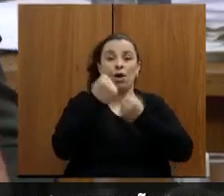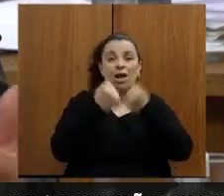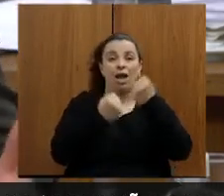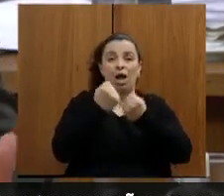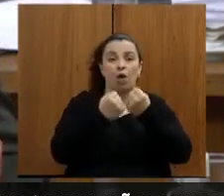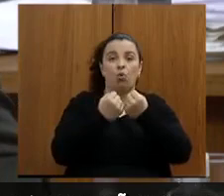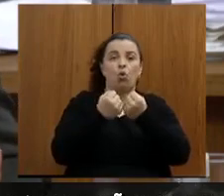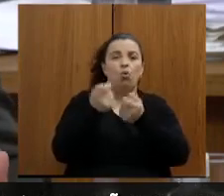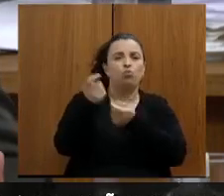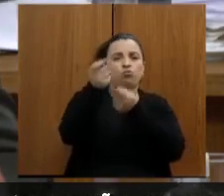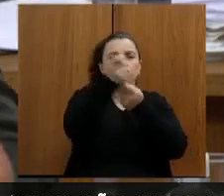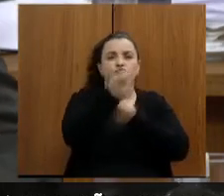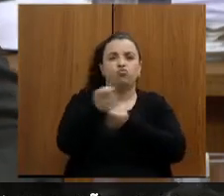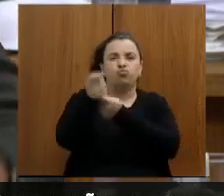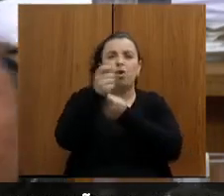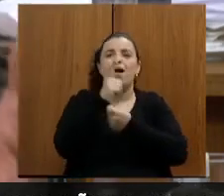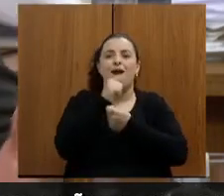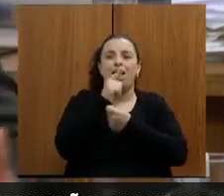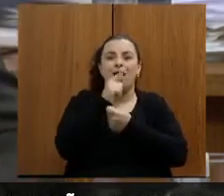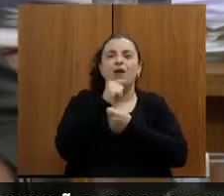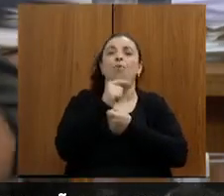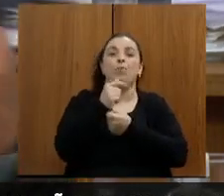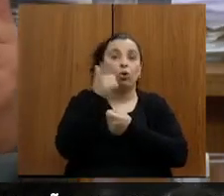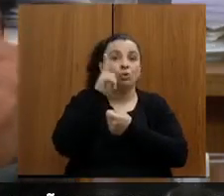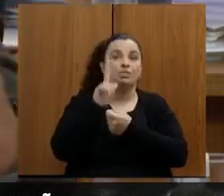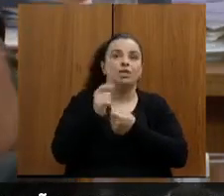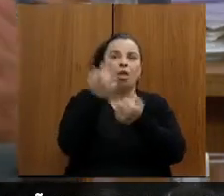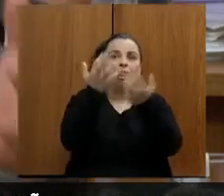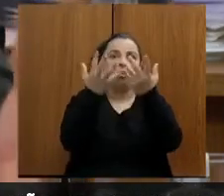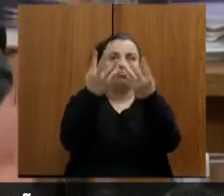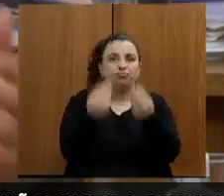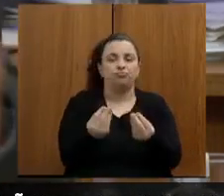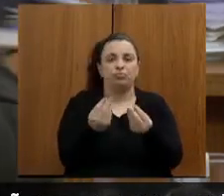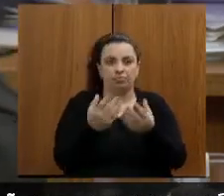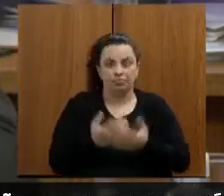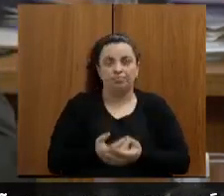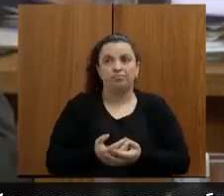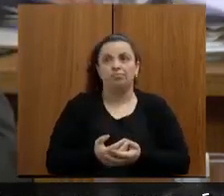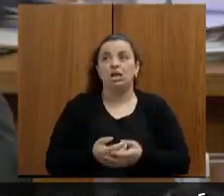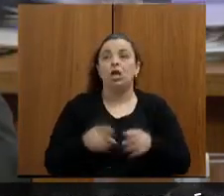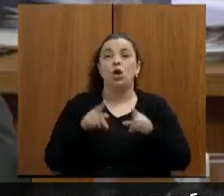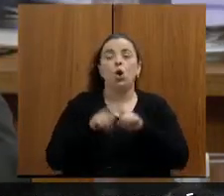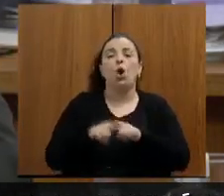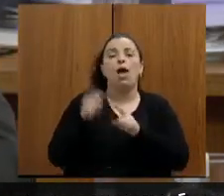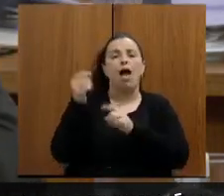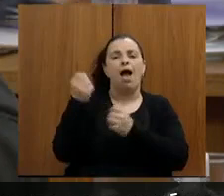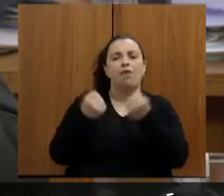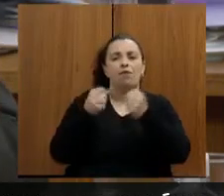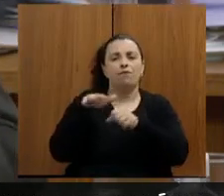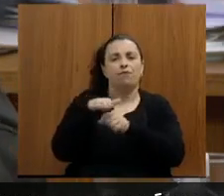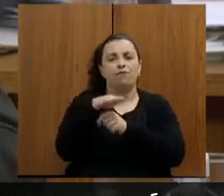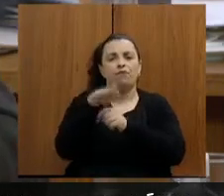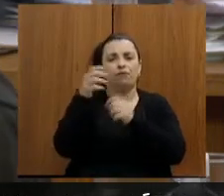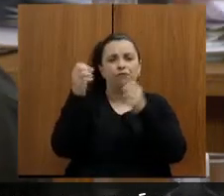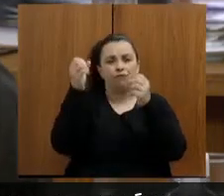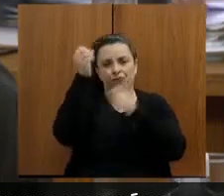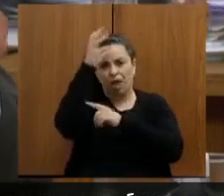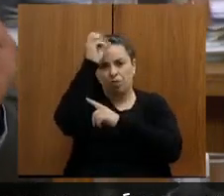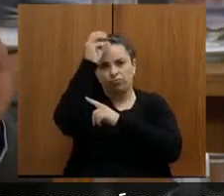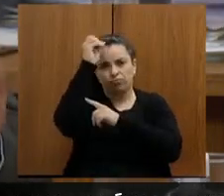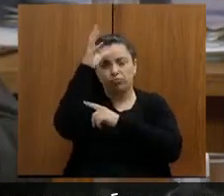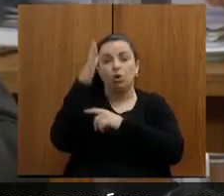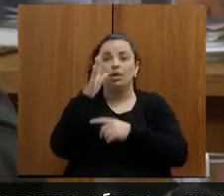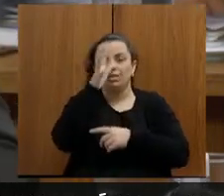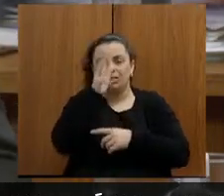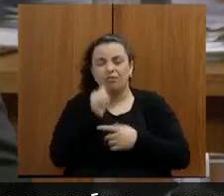a viatura de salvamento que faz toda questão de desde o suicida o salvamento Aquático